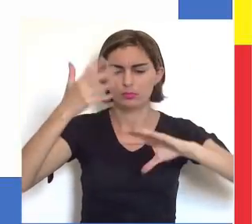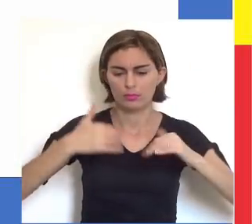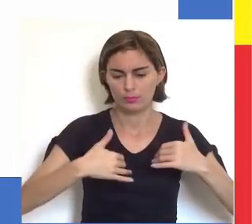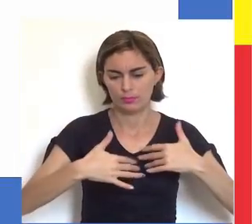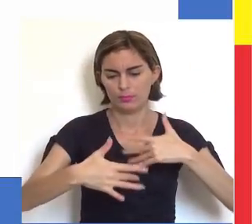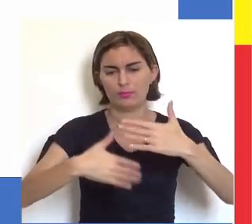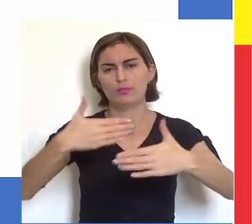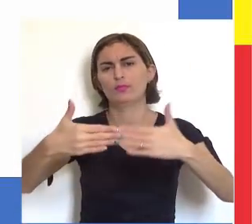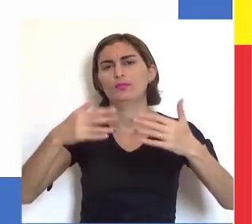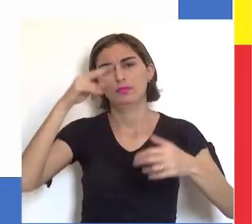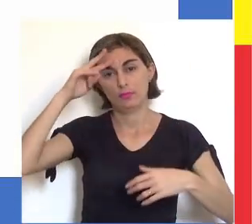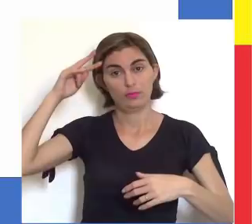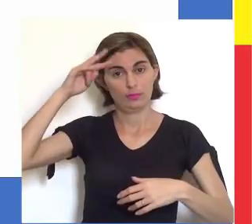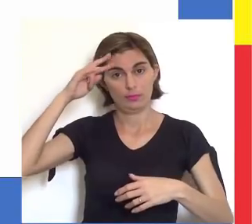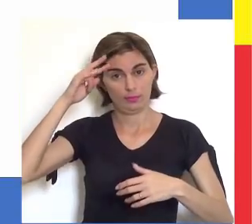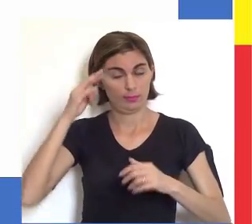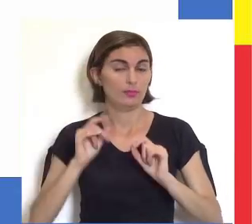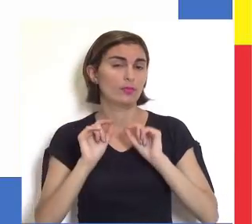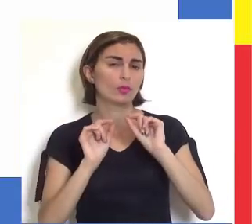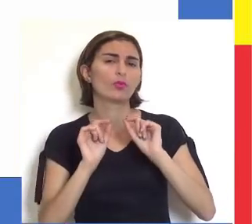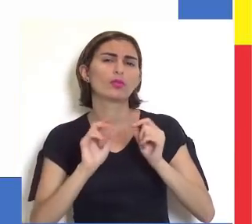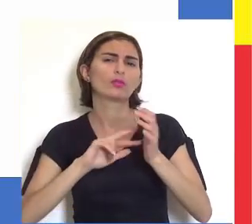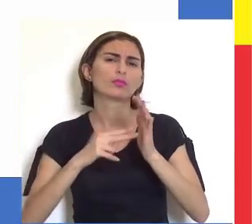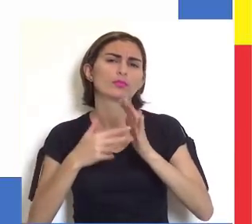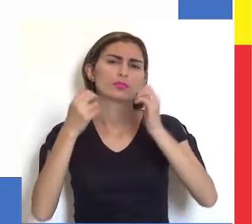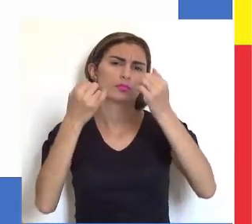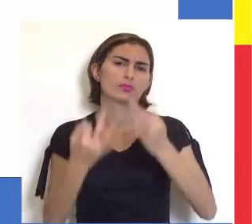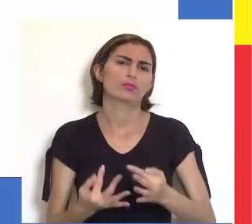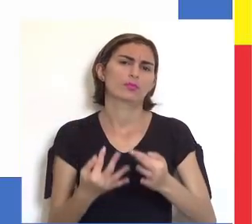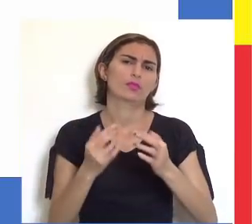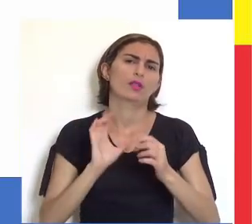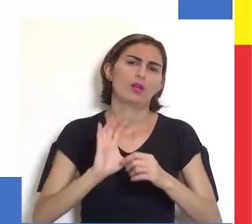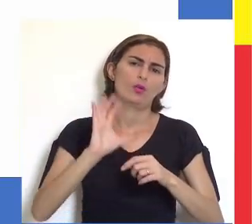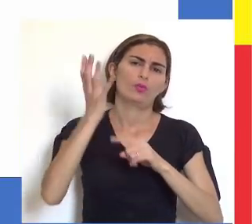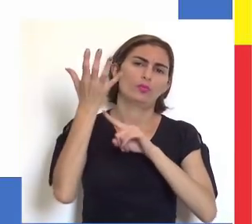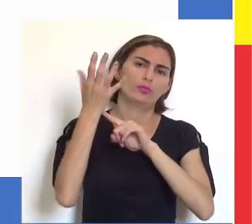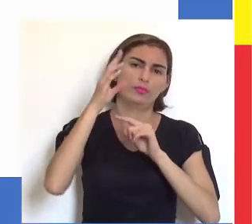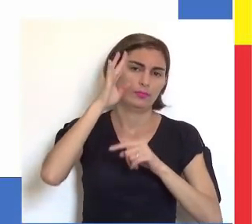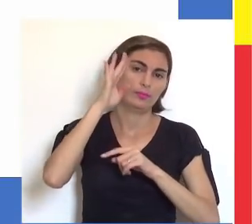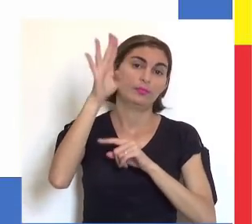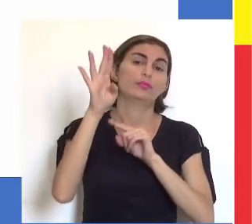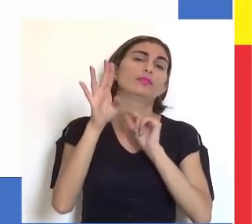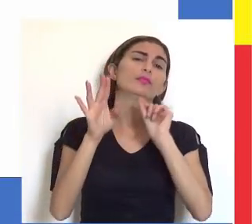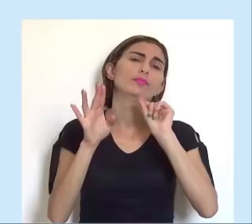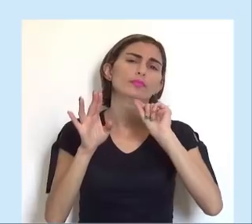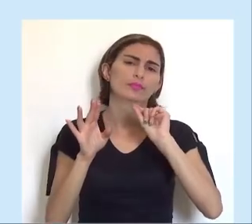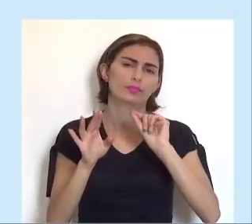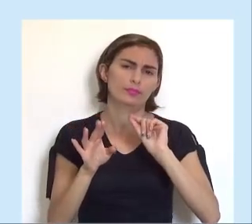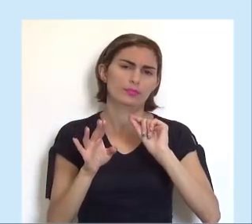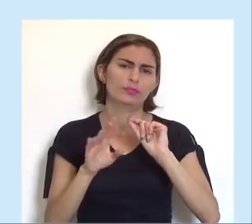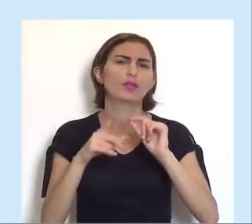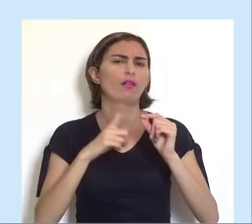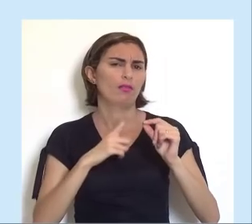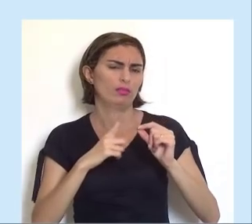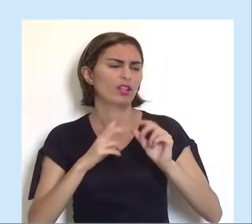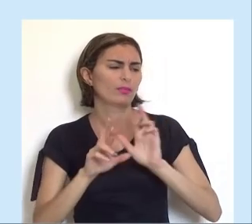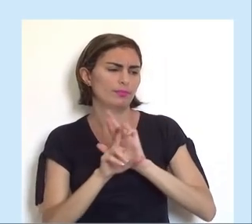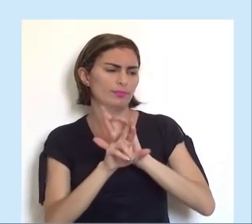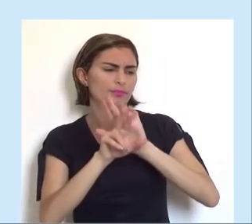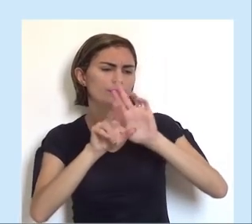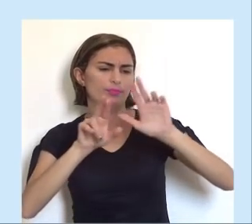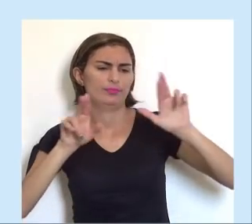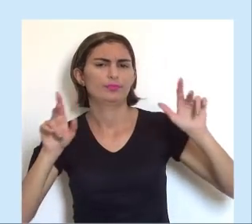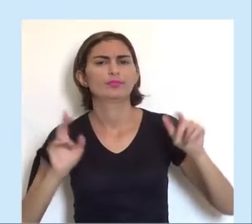a sequência da história. O que isso quer dizer? Os acontecimentos principais. Ou seja, existem vários